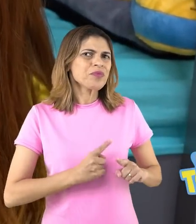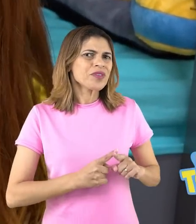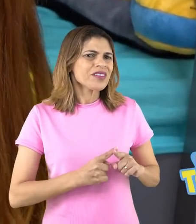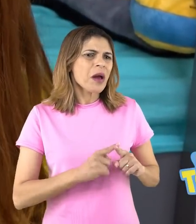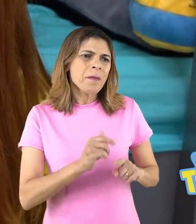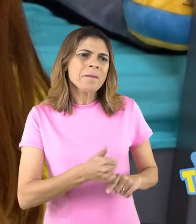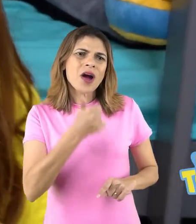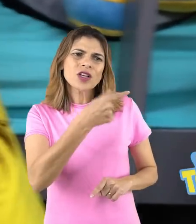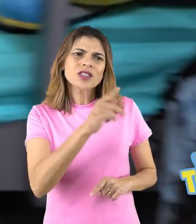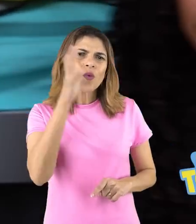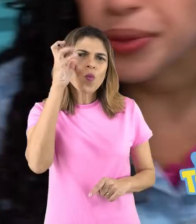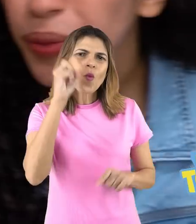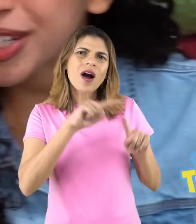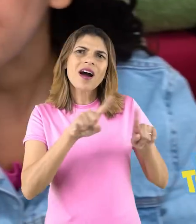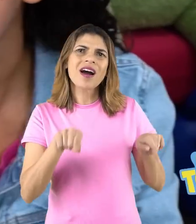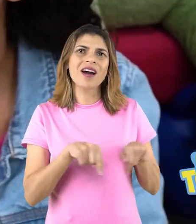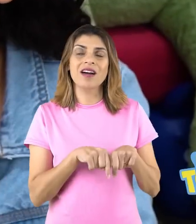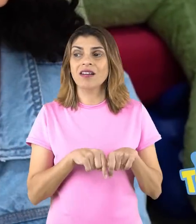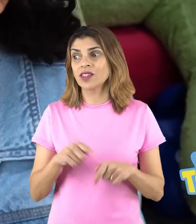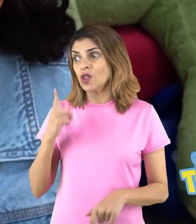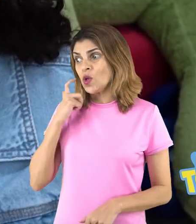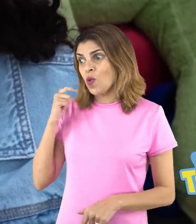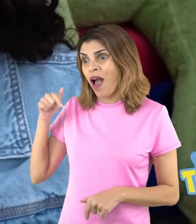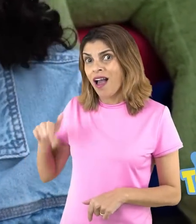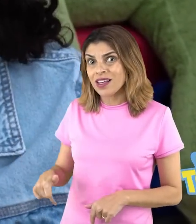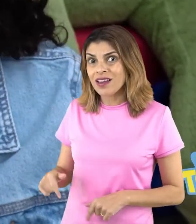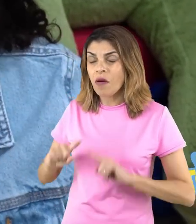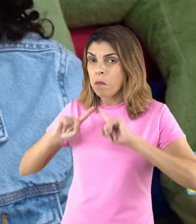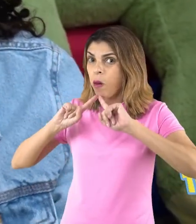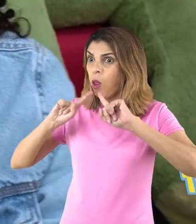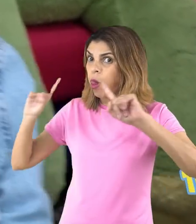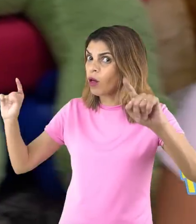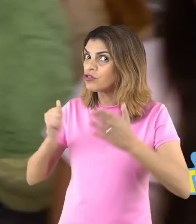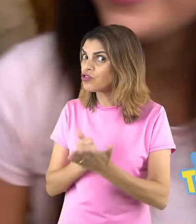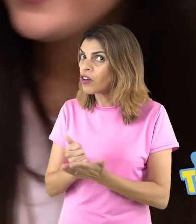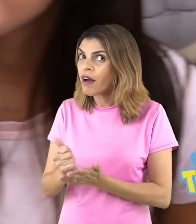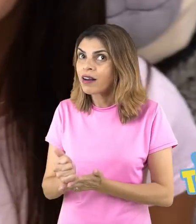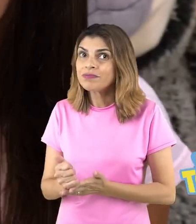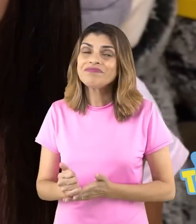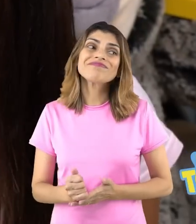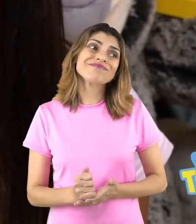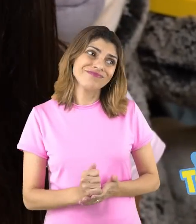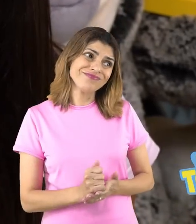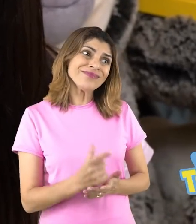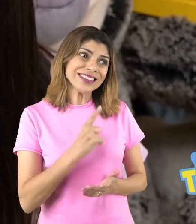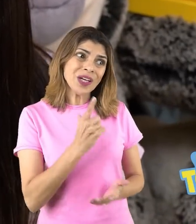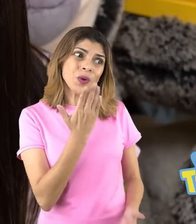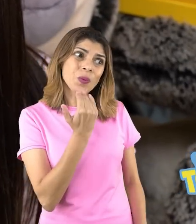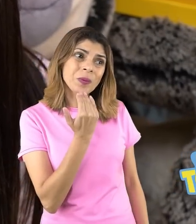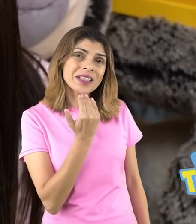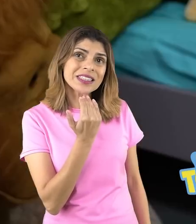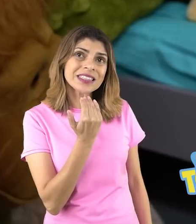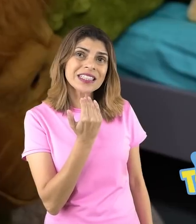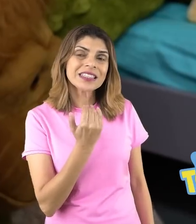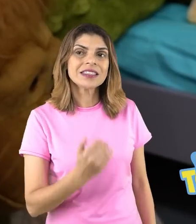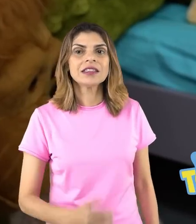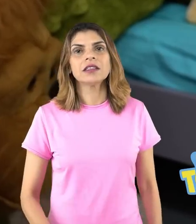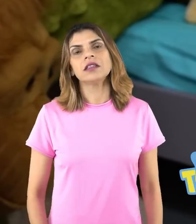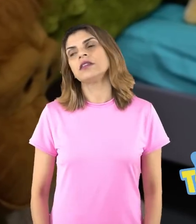que a gente não fica no seu quarto se o Lucas pegar a gente aqui no quarto dele já era tem comida